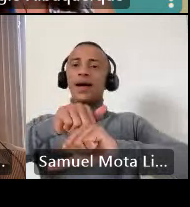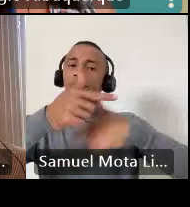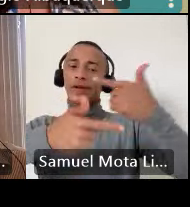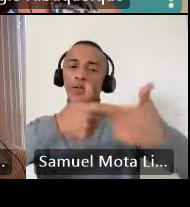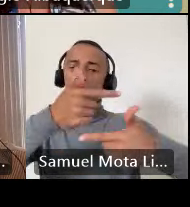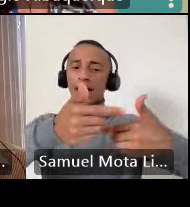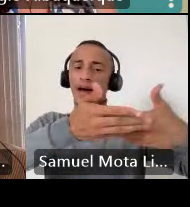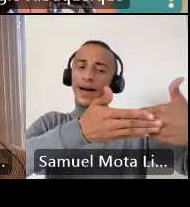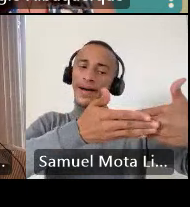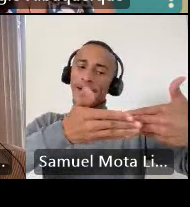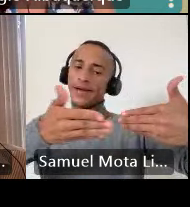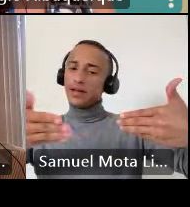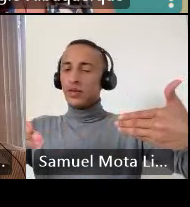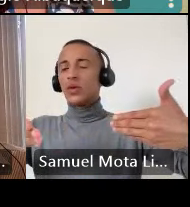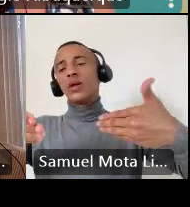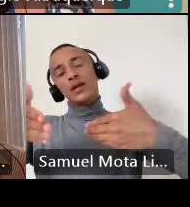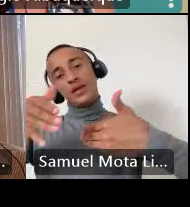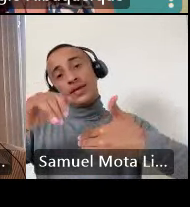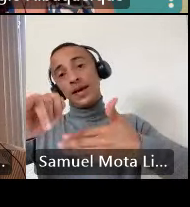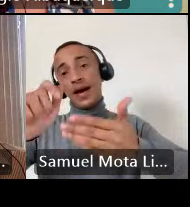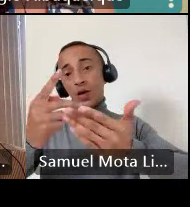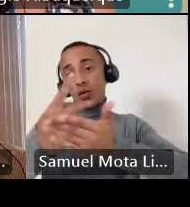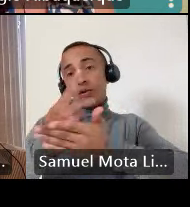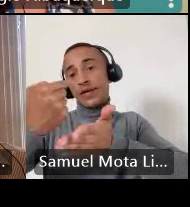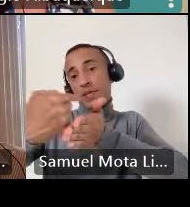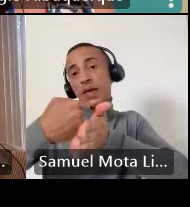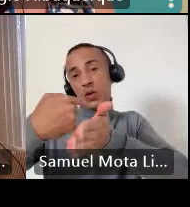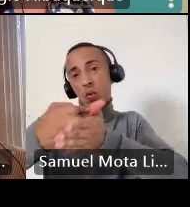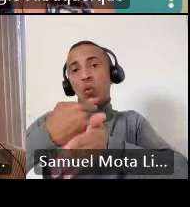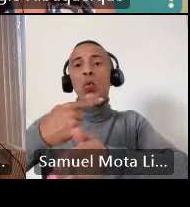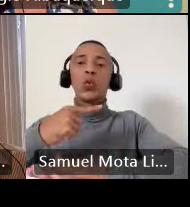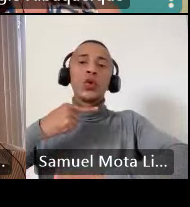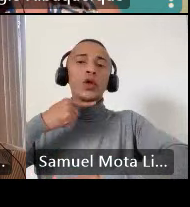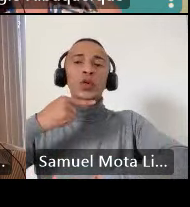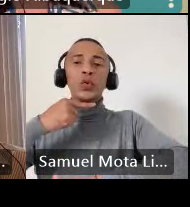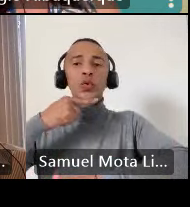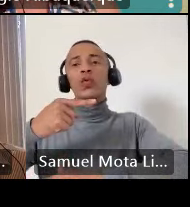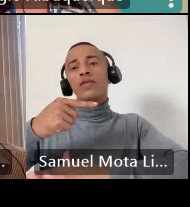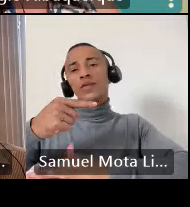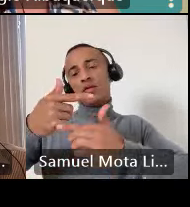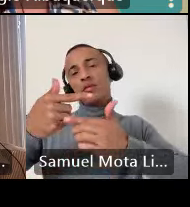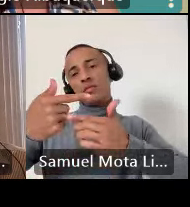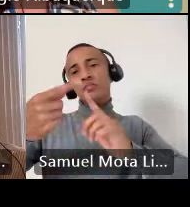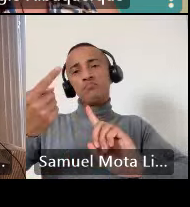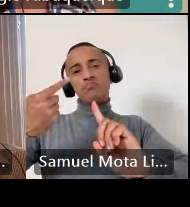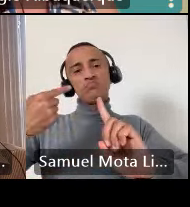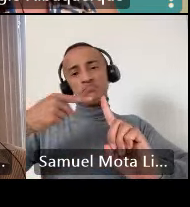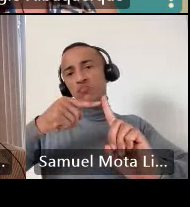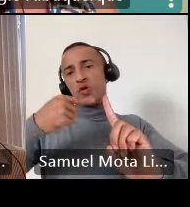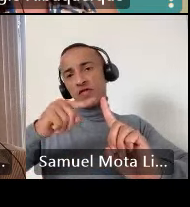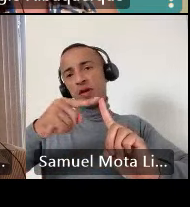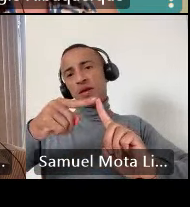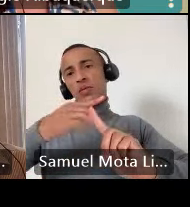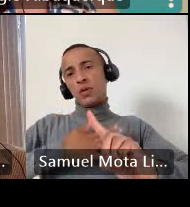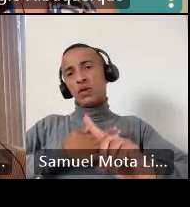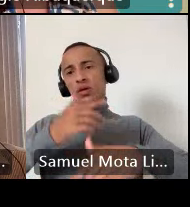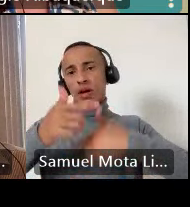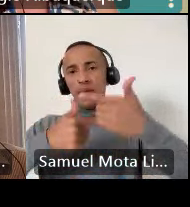potenciais questionamentos né a gente tem que também pensar que as decisões bem fundamentadas eh e essa cultura de